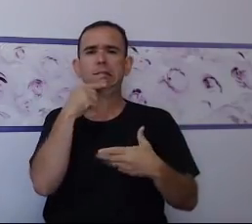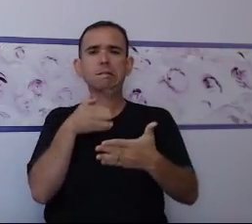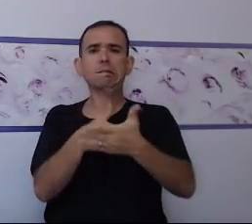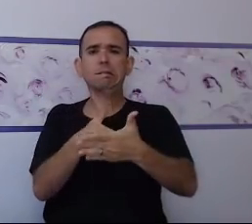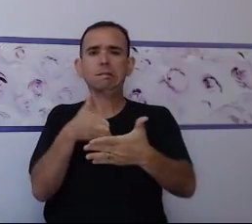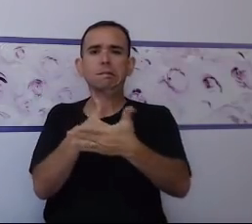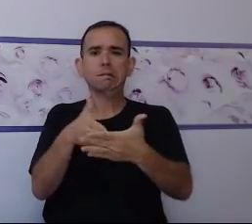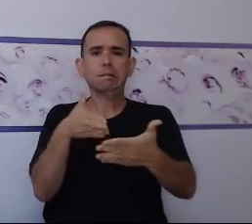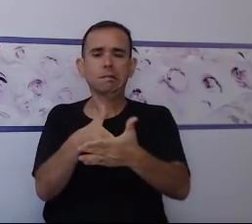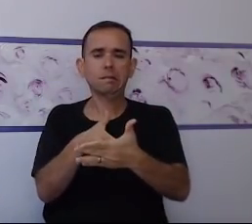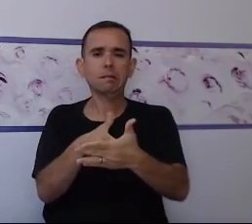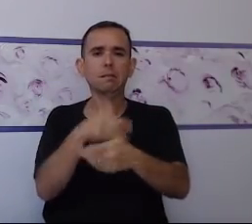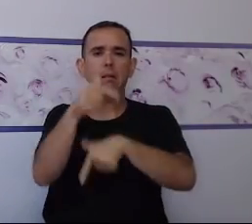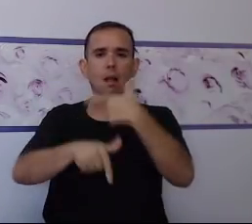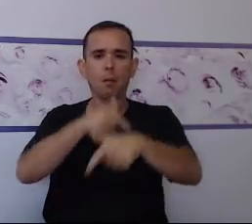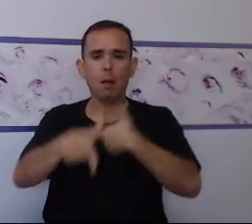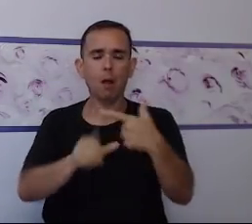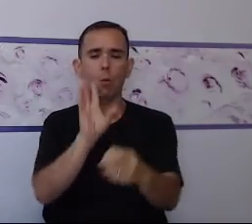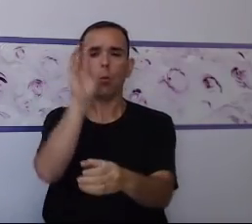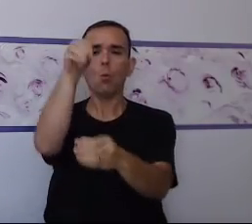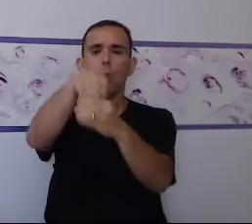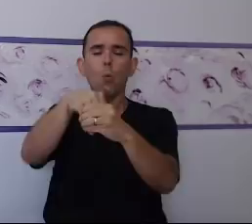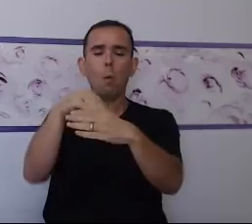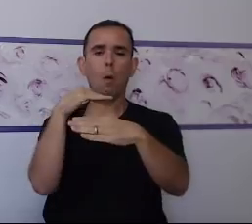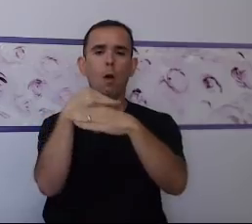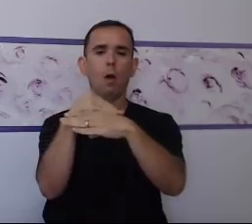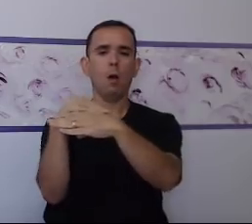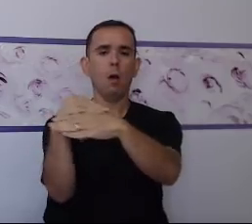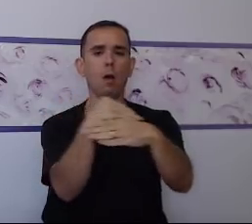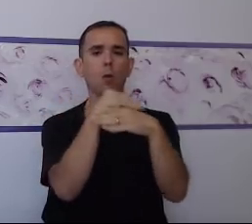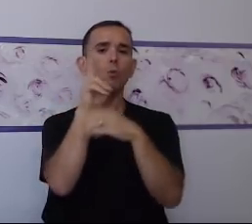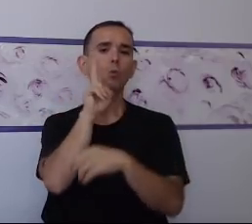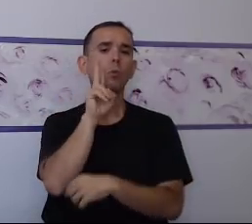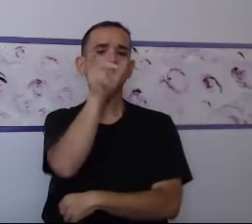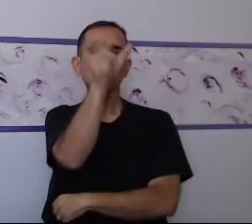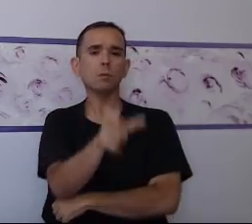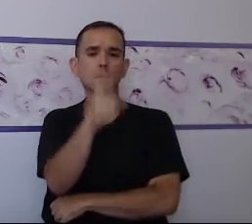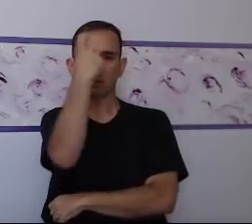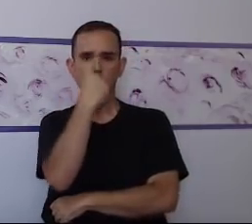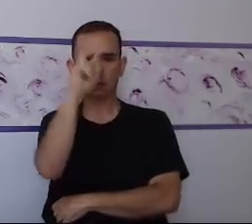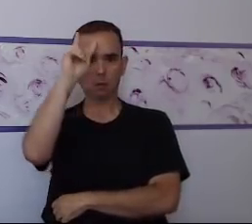o desempenho de atividades, dentro do padrão considerado normal para o ser humano.